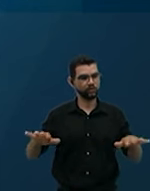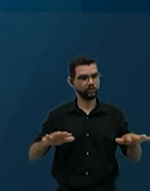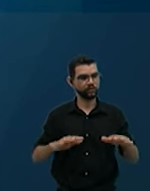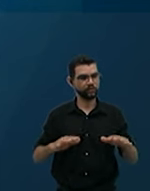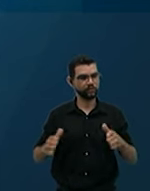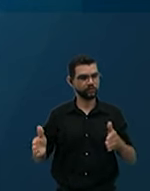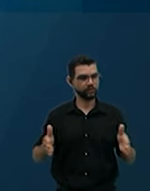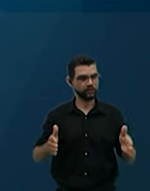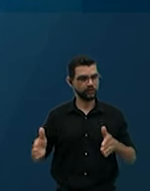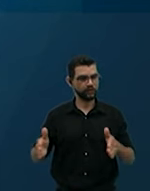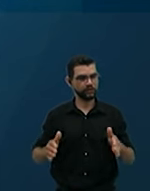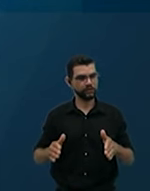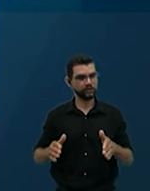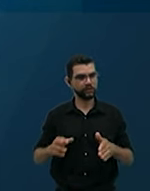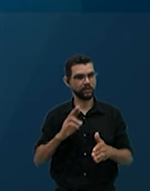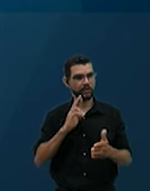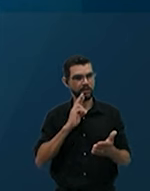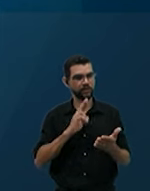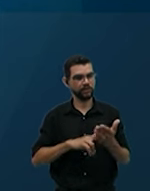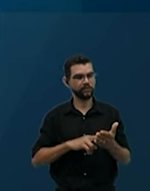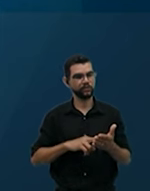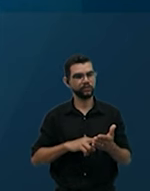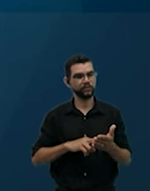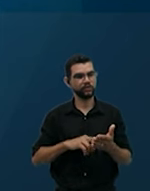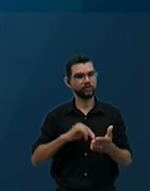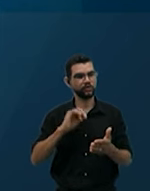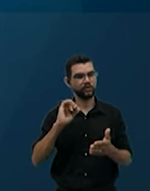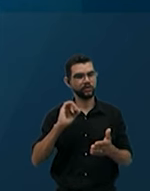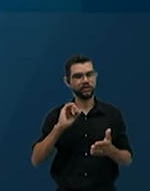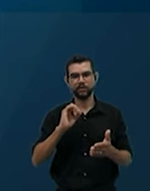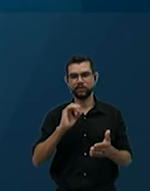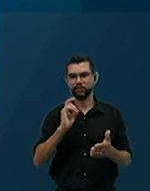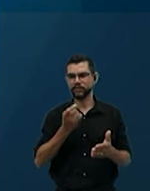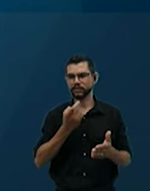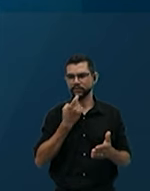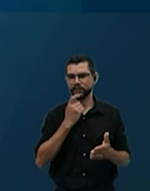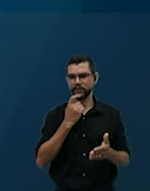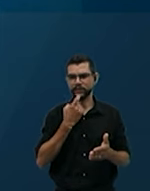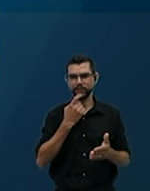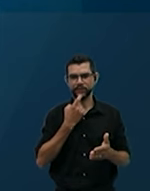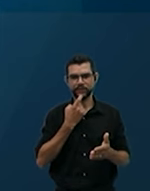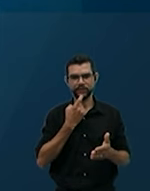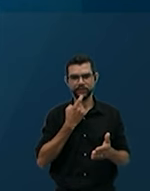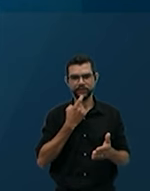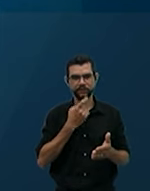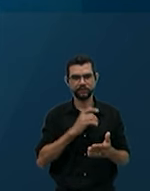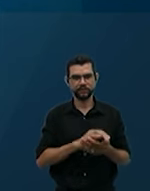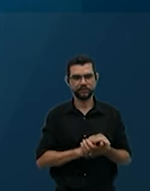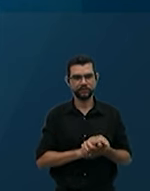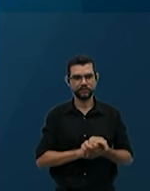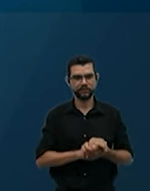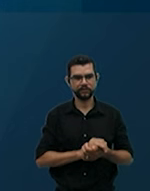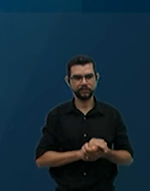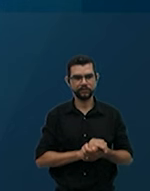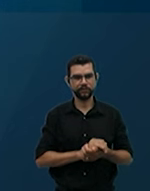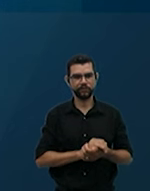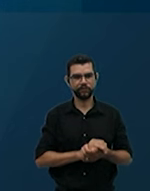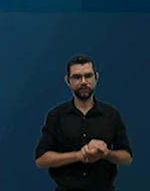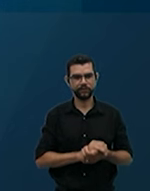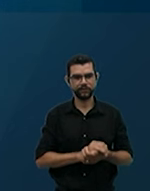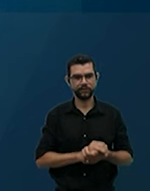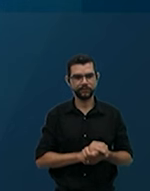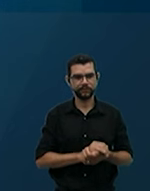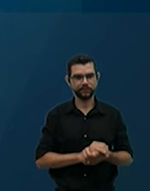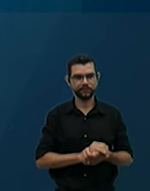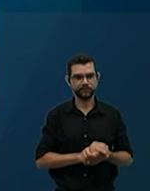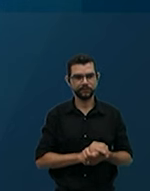Benjamin, e seguido na segunda turma, pelo ministro Sérgio Cuquina, e seguido pela primeira turma, já